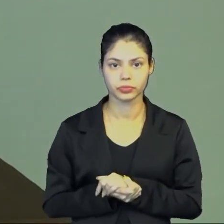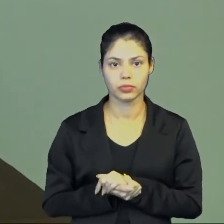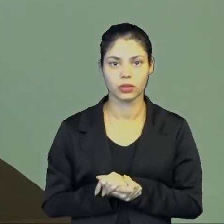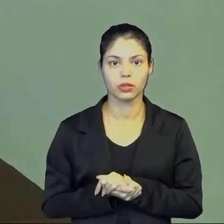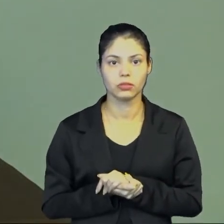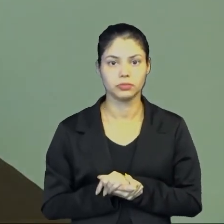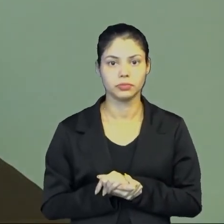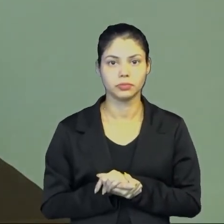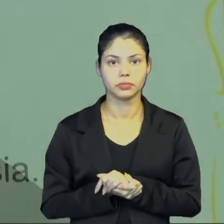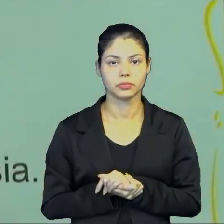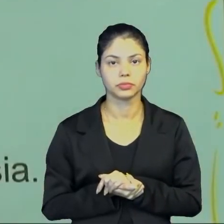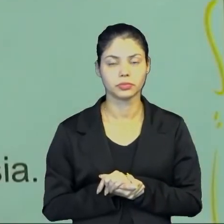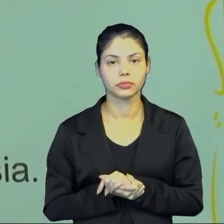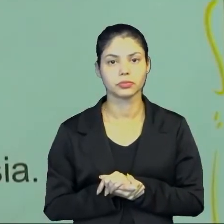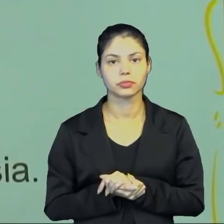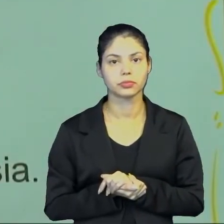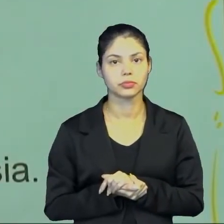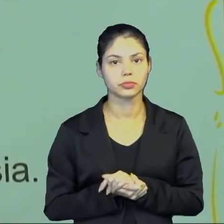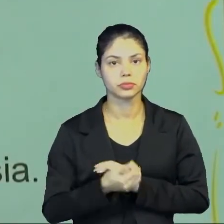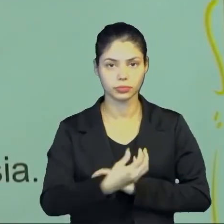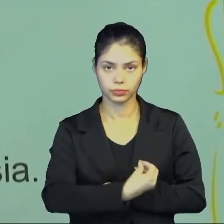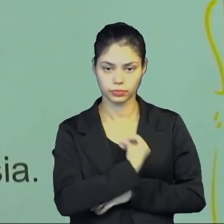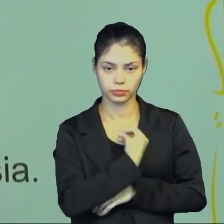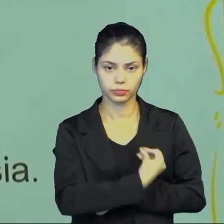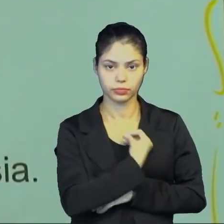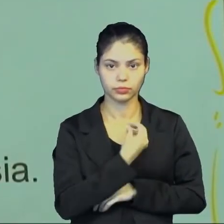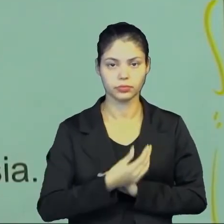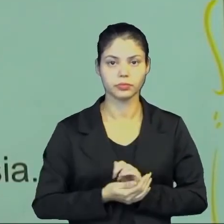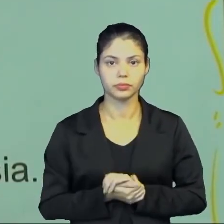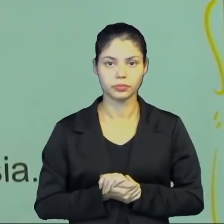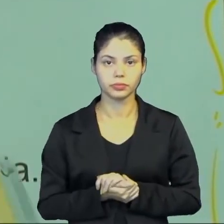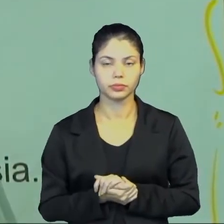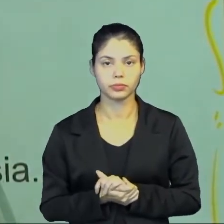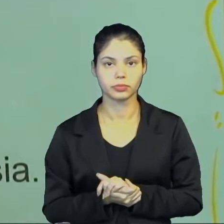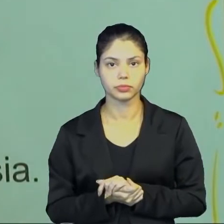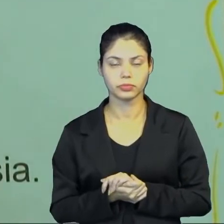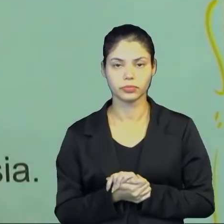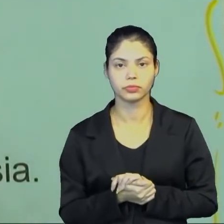Vamos aqui para o texto, ó. Vida, tá bom? Vamos lá, ó.